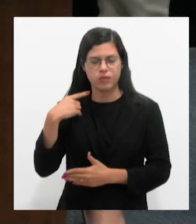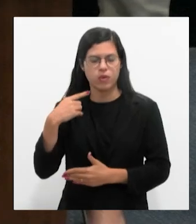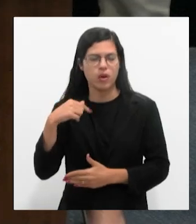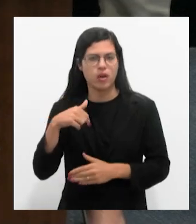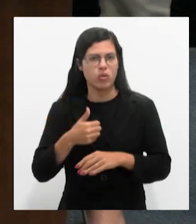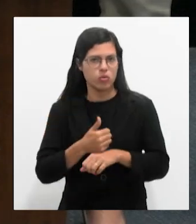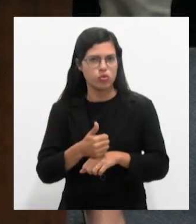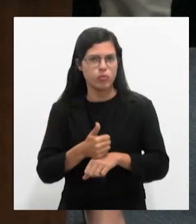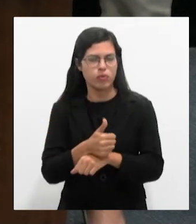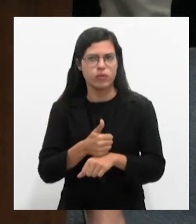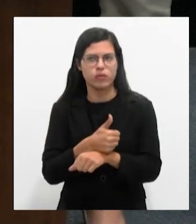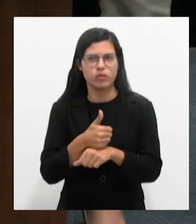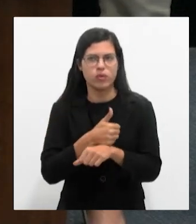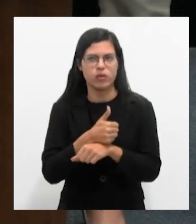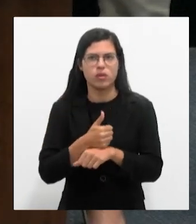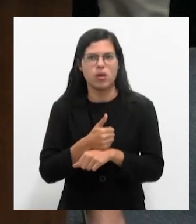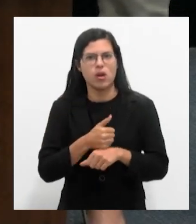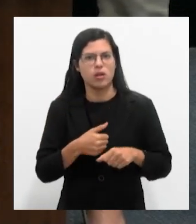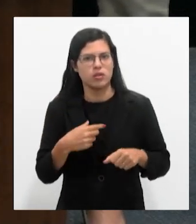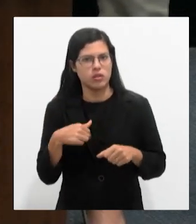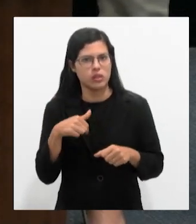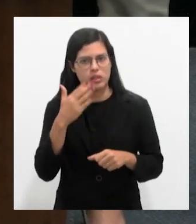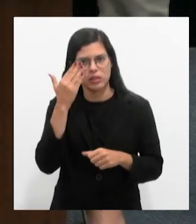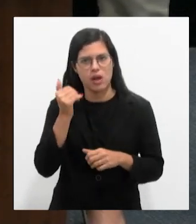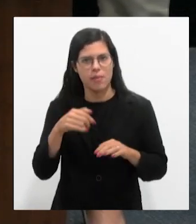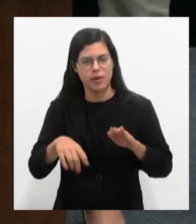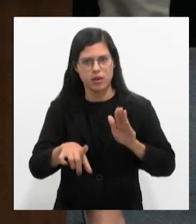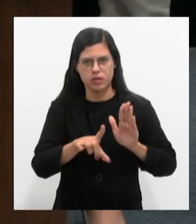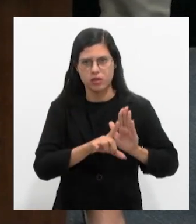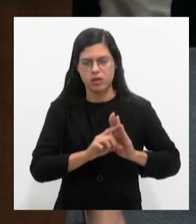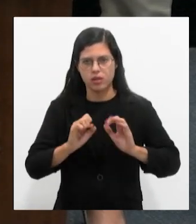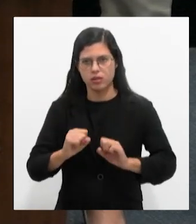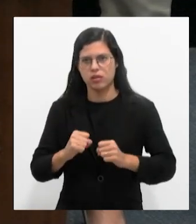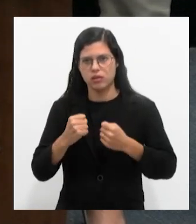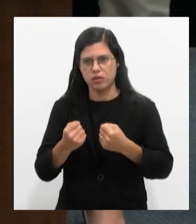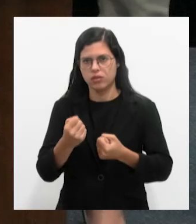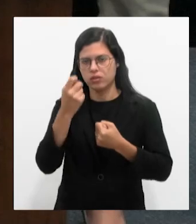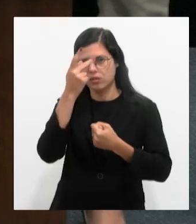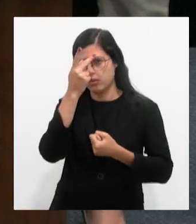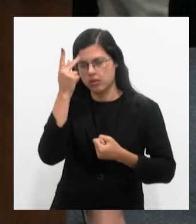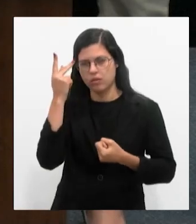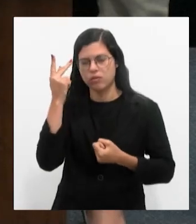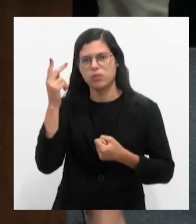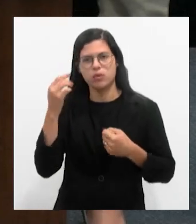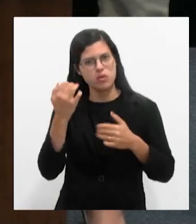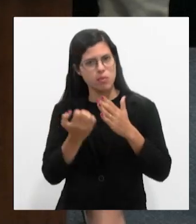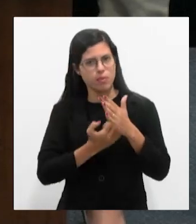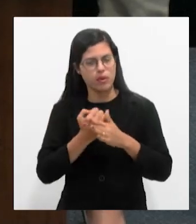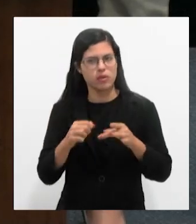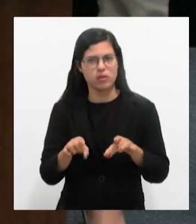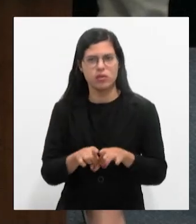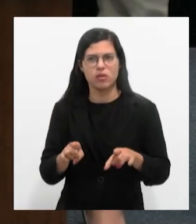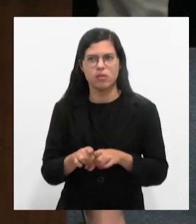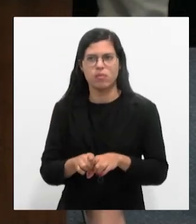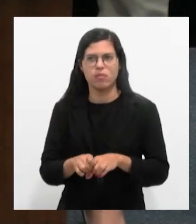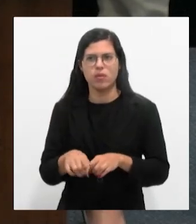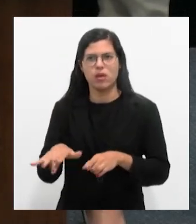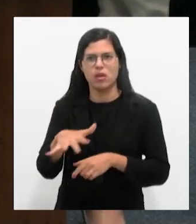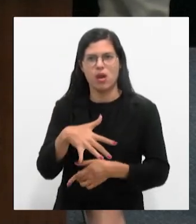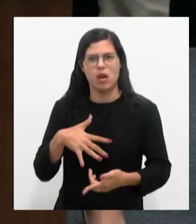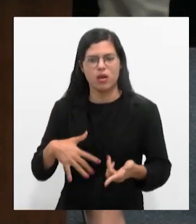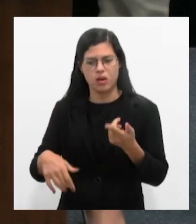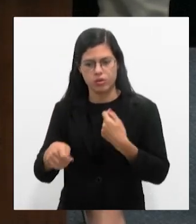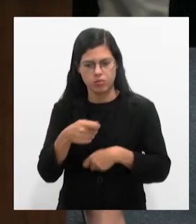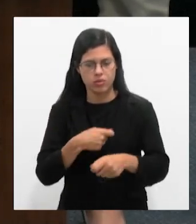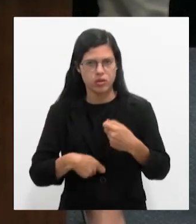que interpretam as leis, que defendem as pessoas físicas e jurídicas nas esferas